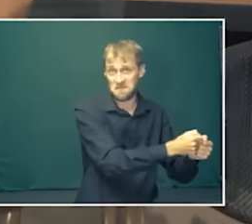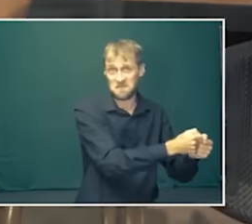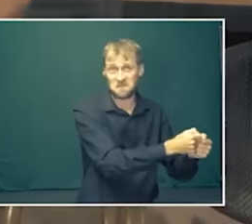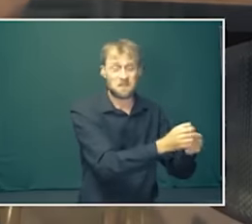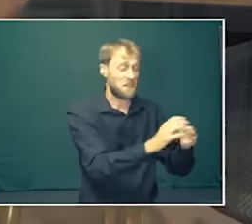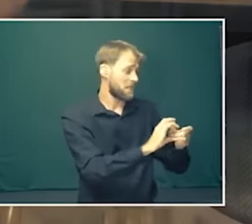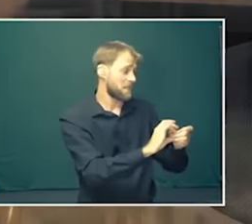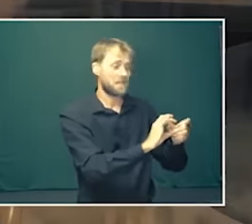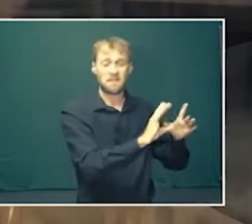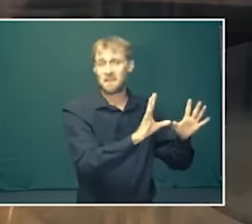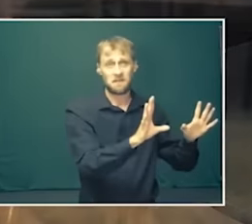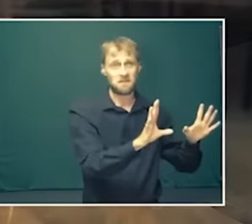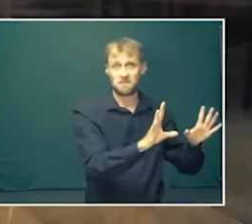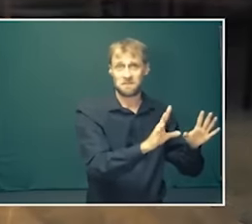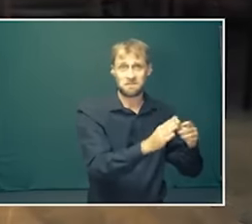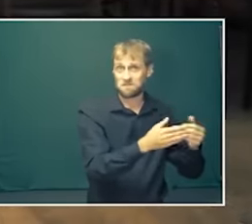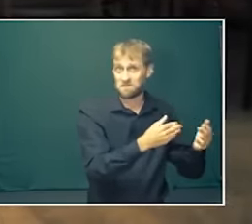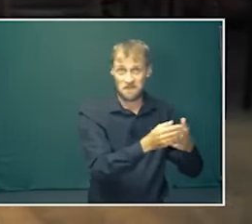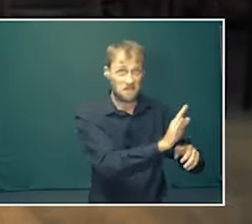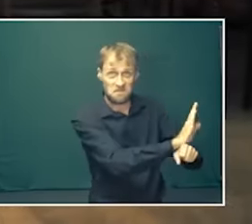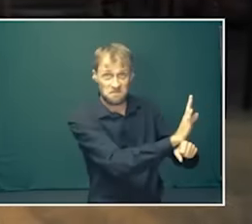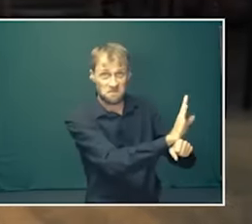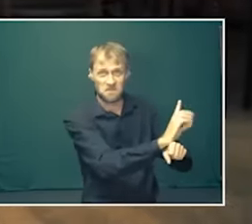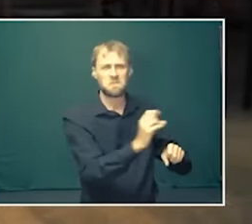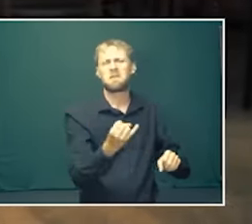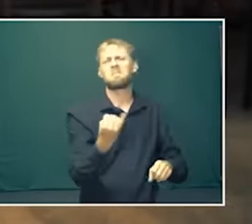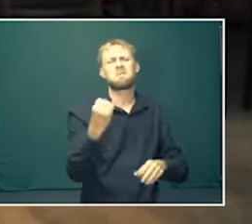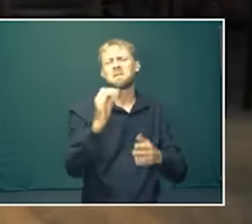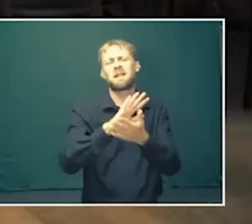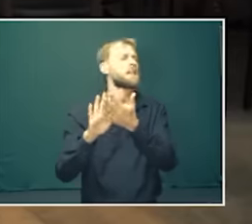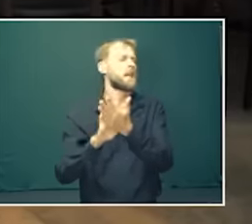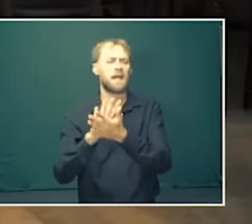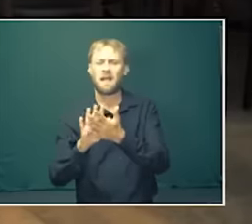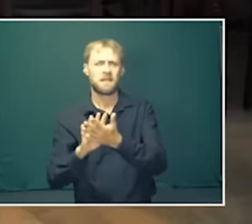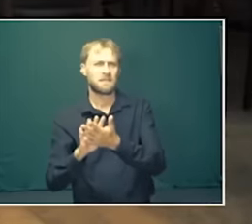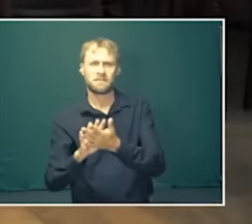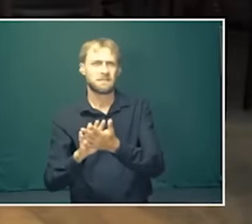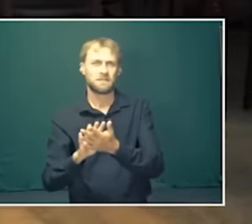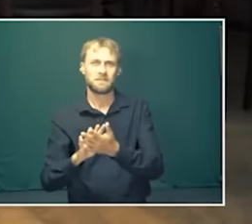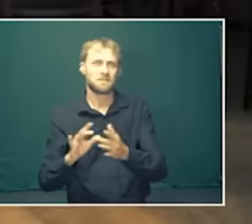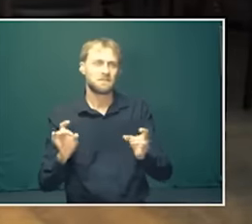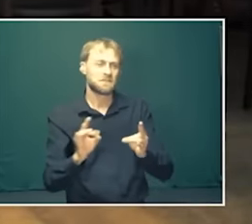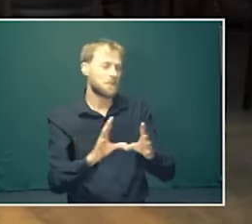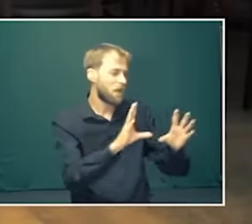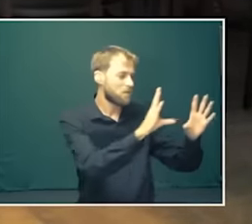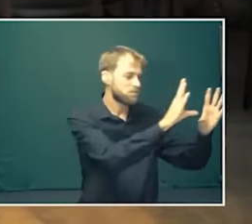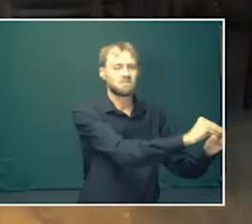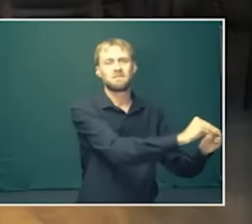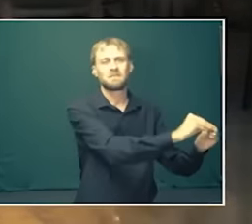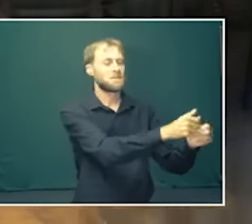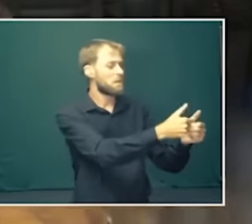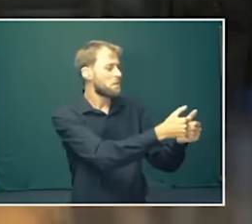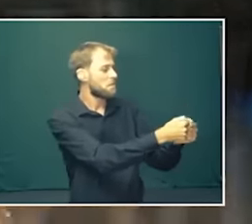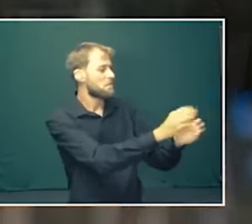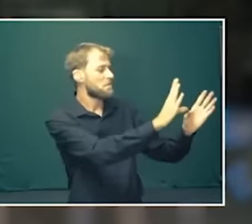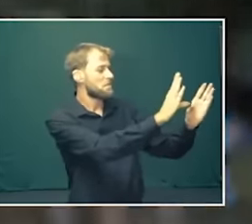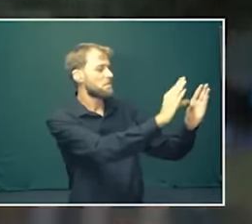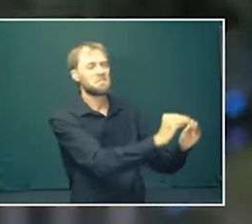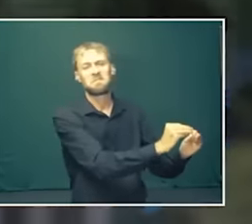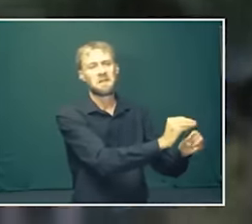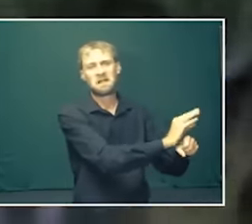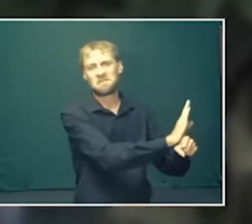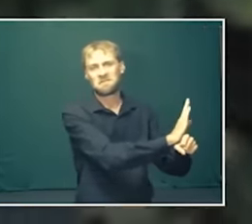escolha é sua. O filme é só pra arrumar desculpa. O filme é só